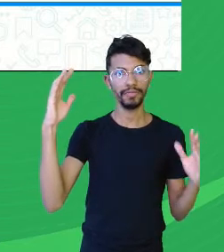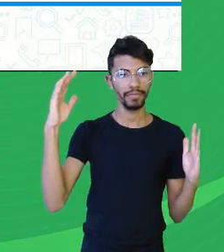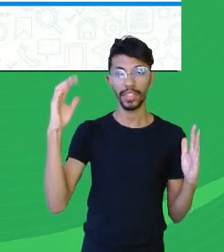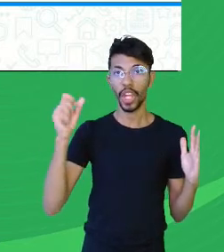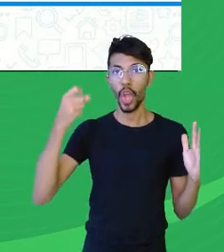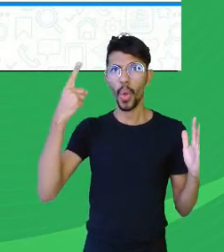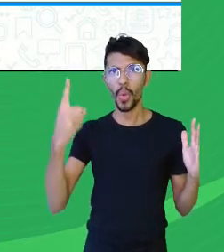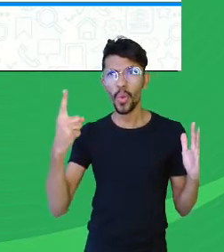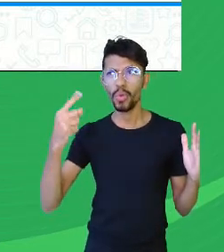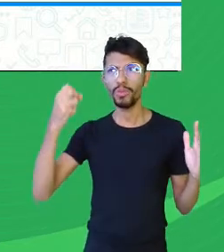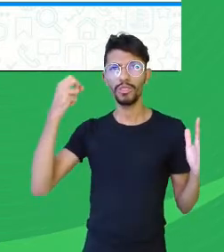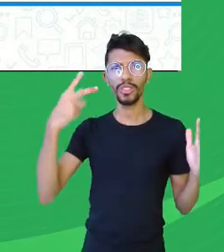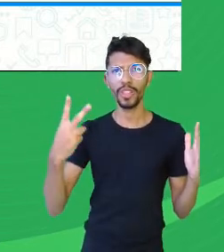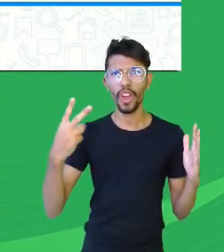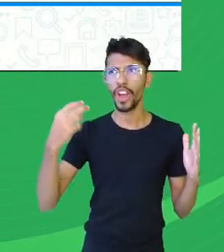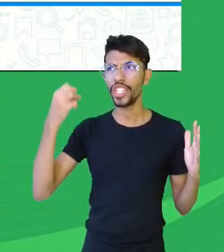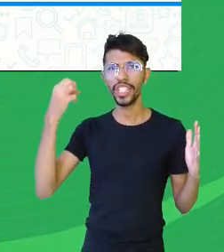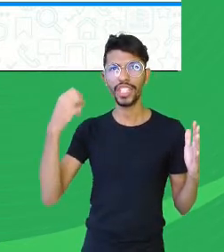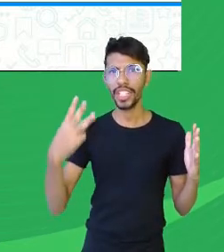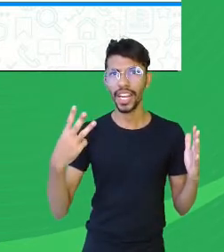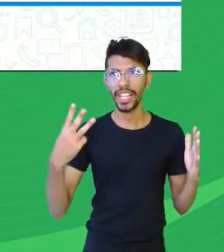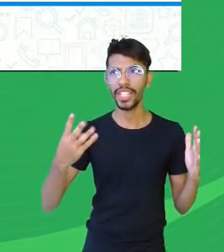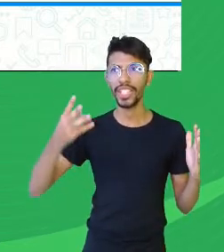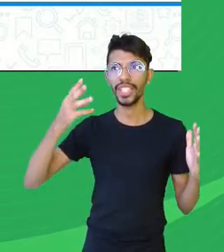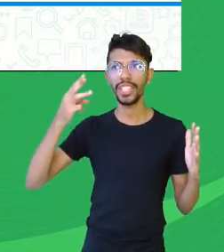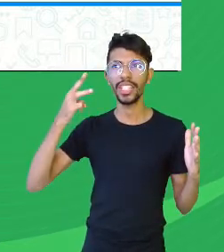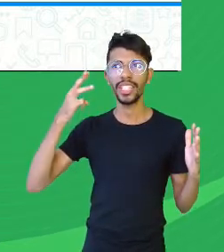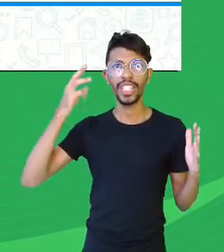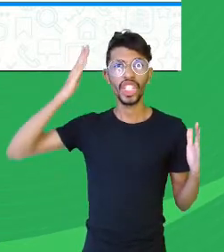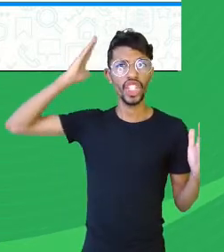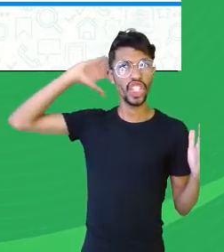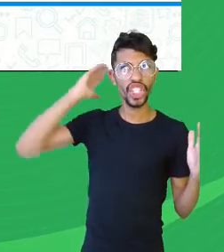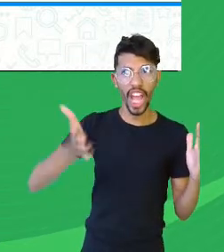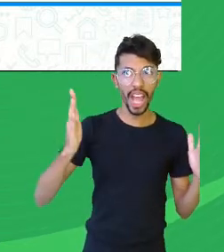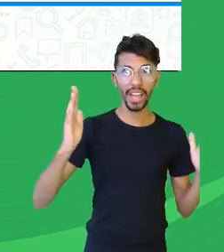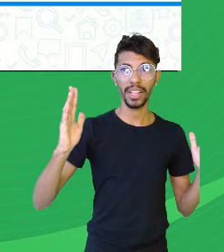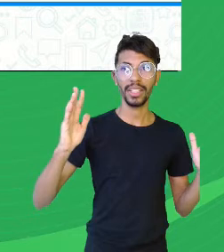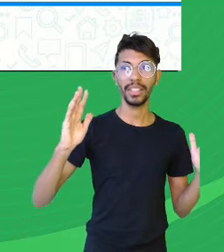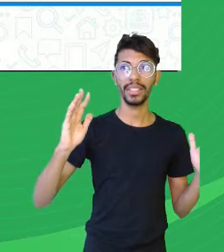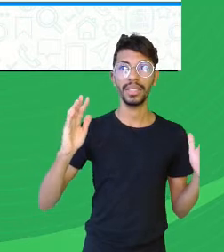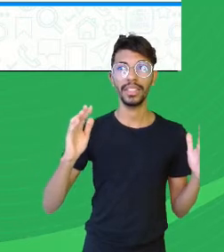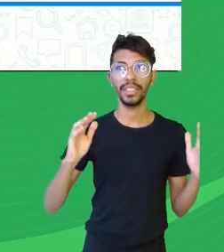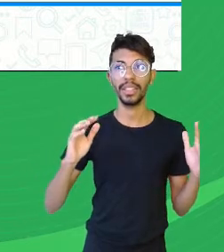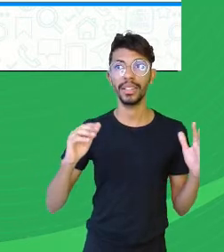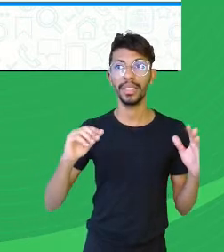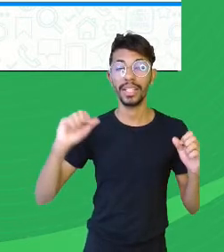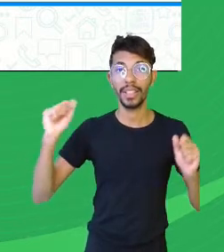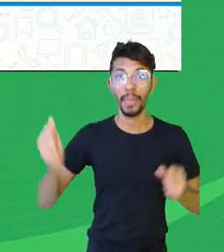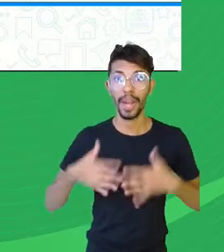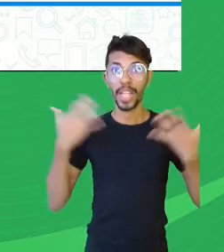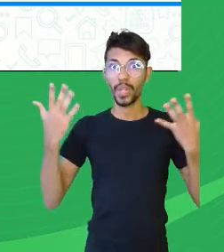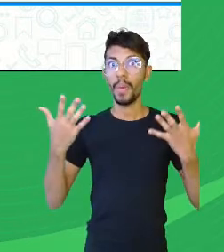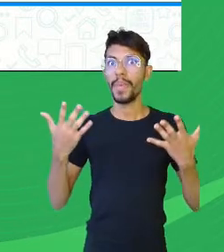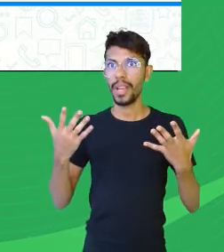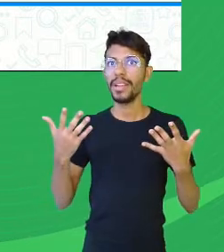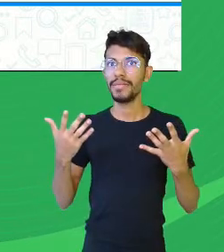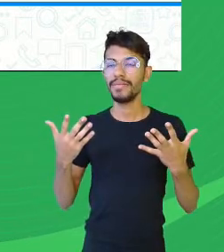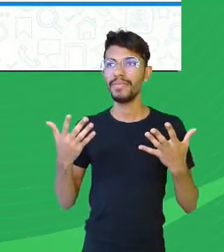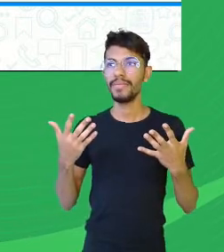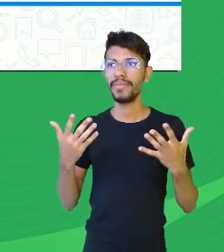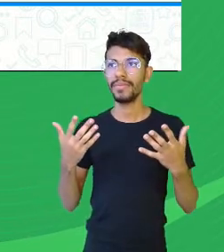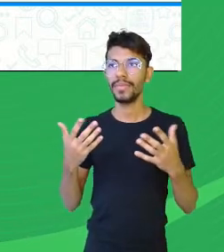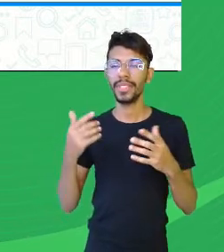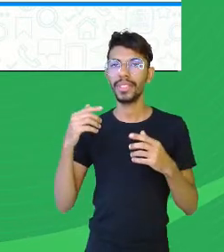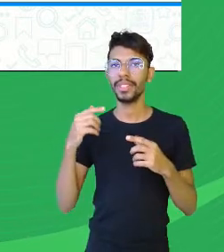1, 2, 3 e já. Para surpresa dele, porque ele